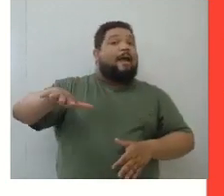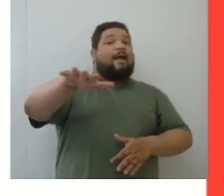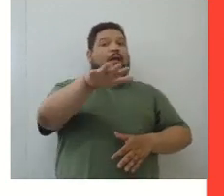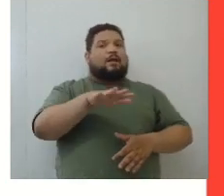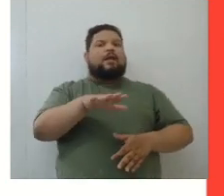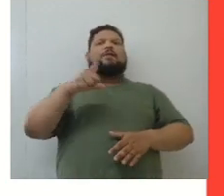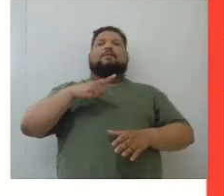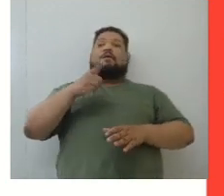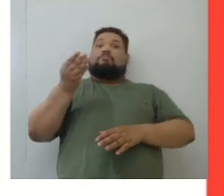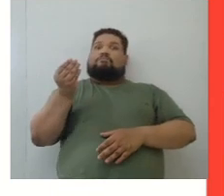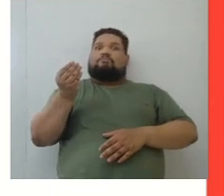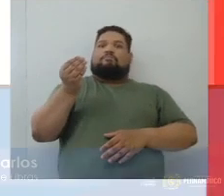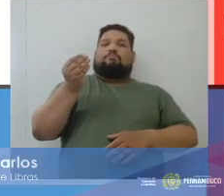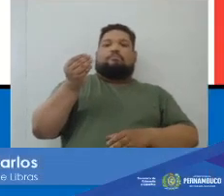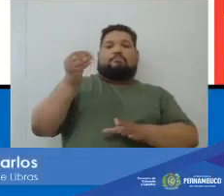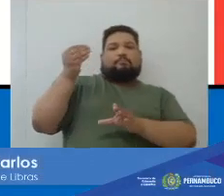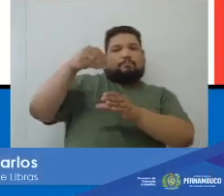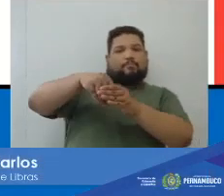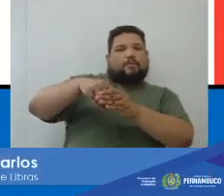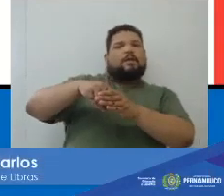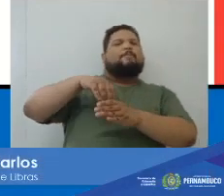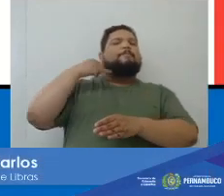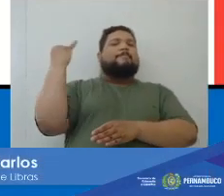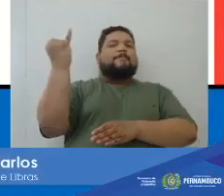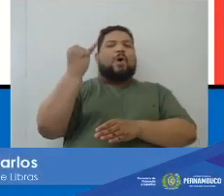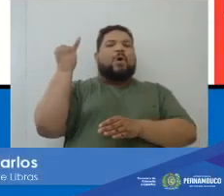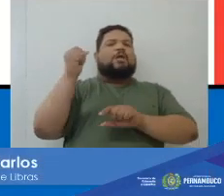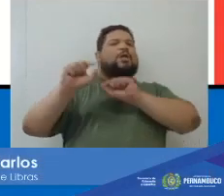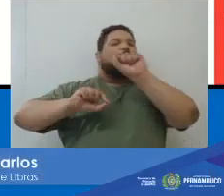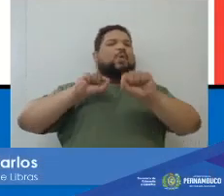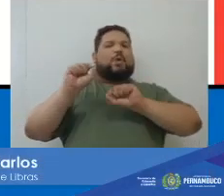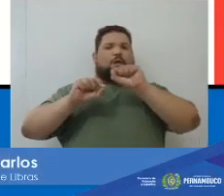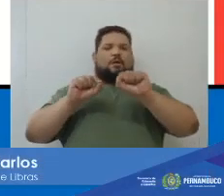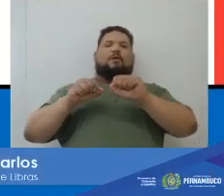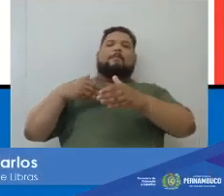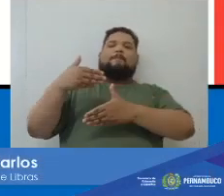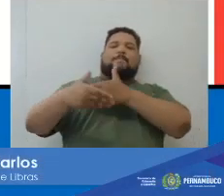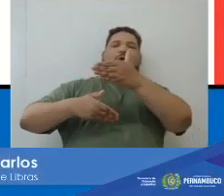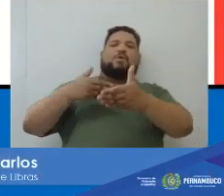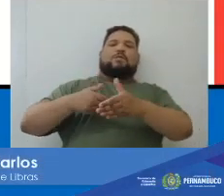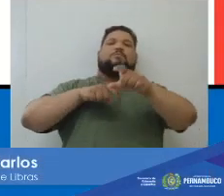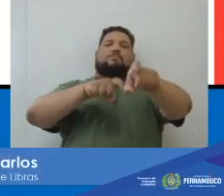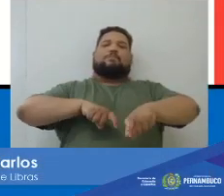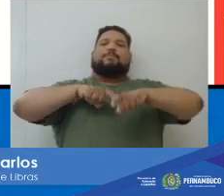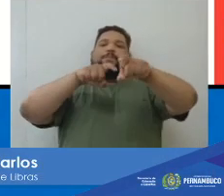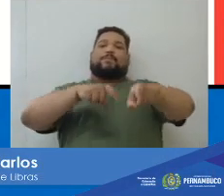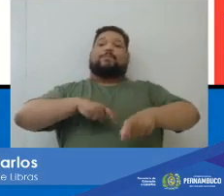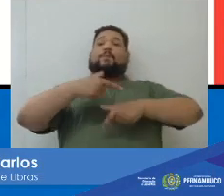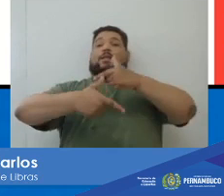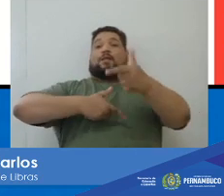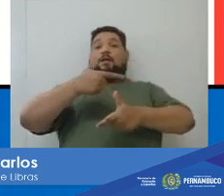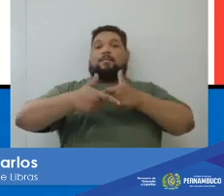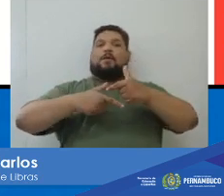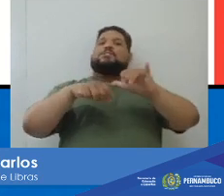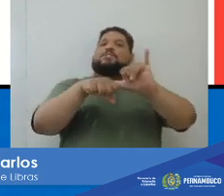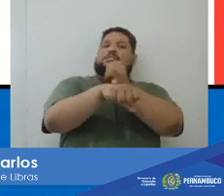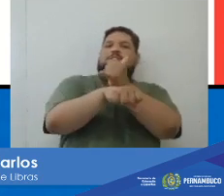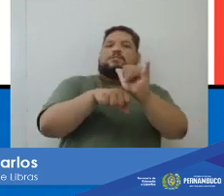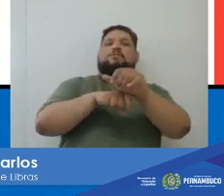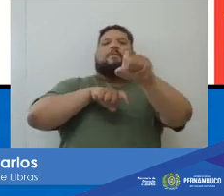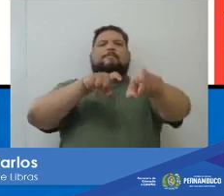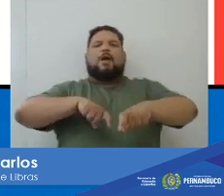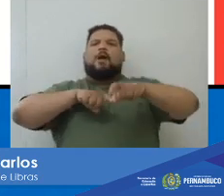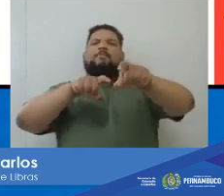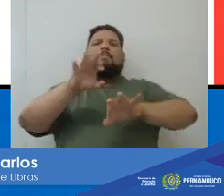ter um elemento norteador profundo, que é o do processo da produção agrícola. O desenvolvimento das técnicas agrícolas